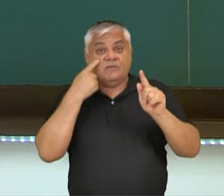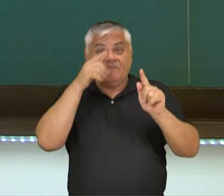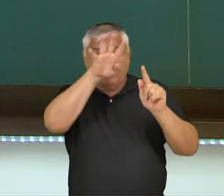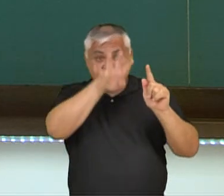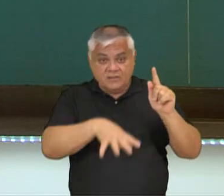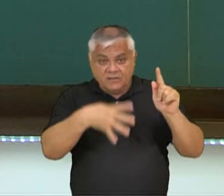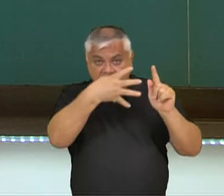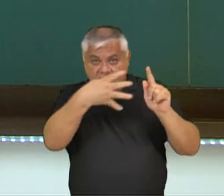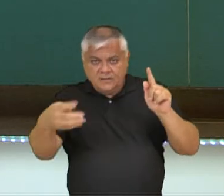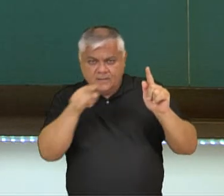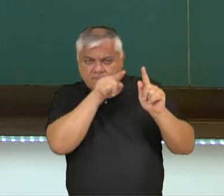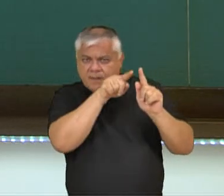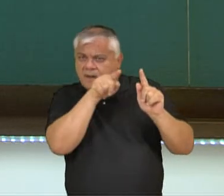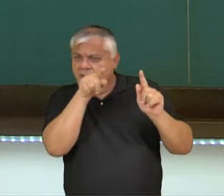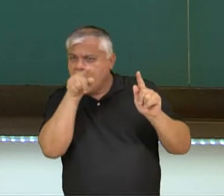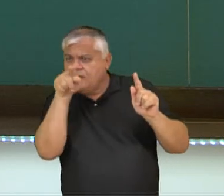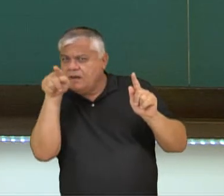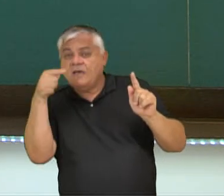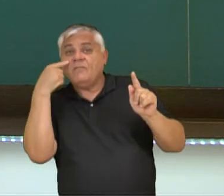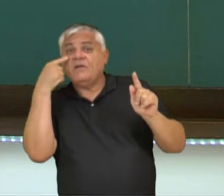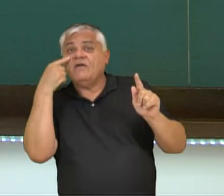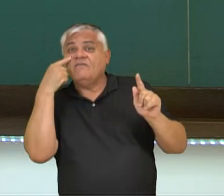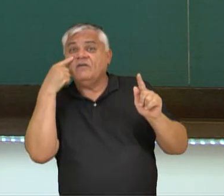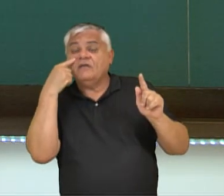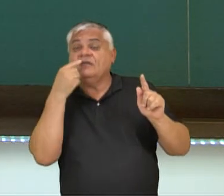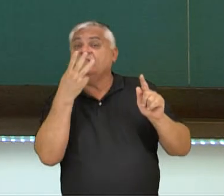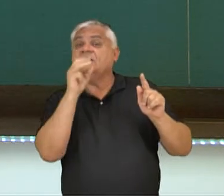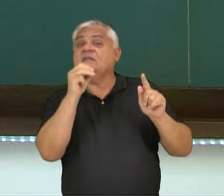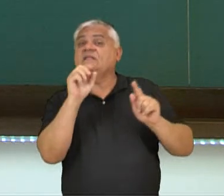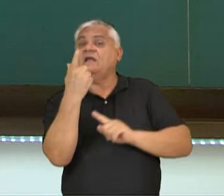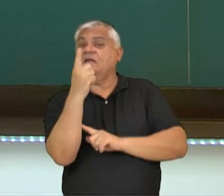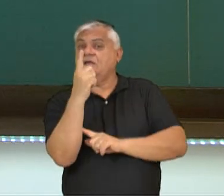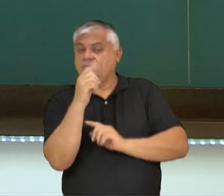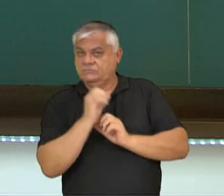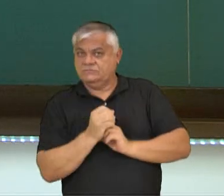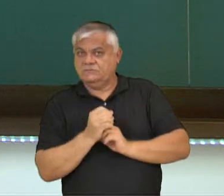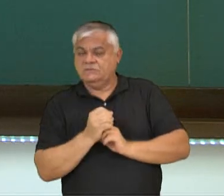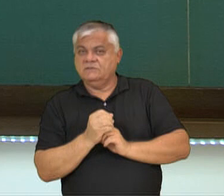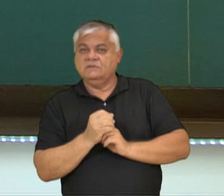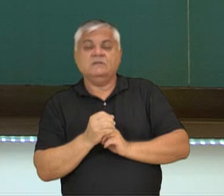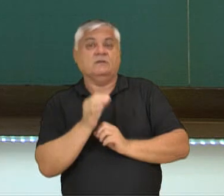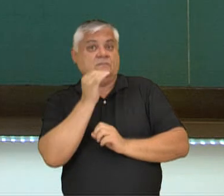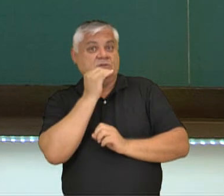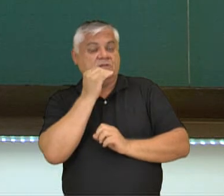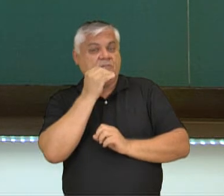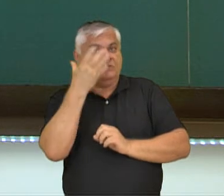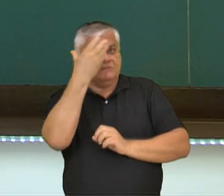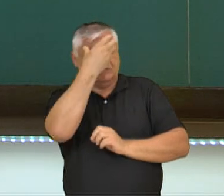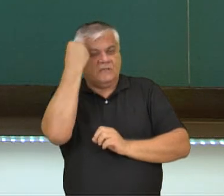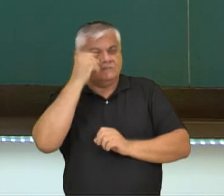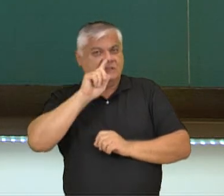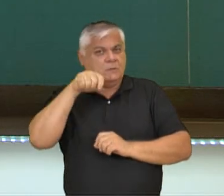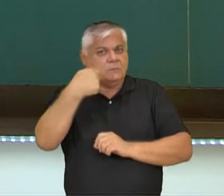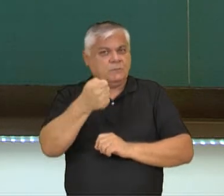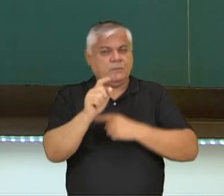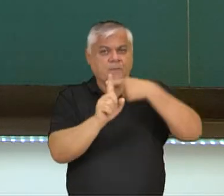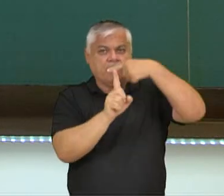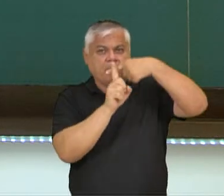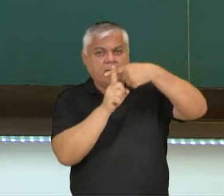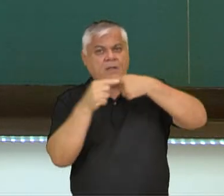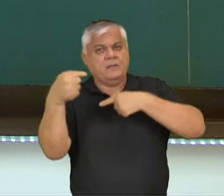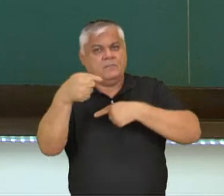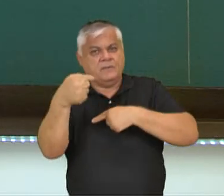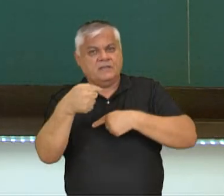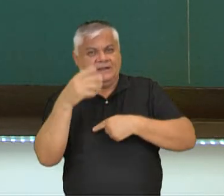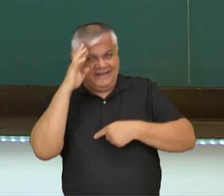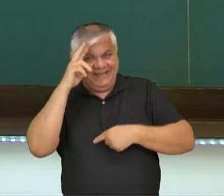tabela de valores notáveis para o ângulo de 30 graus. E não posso me esquecer de colocar os sinais, que é aquele que foi a